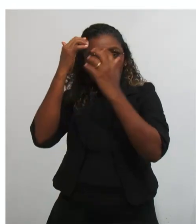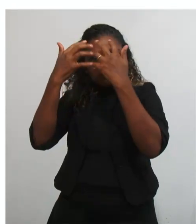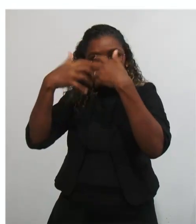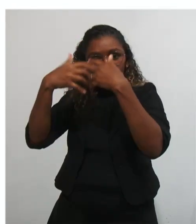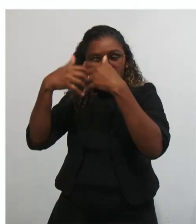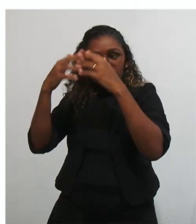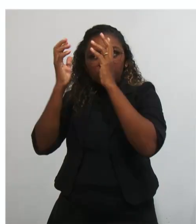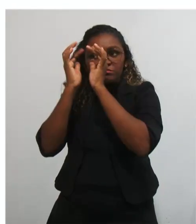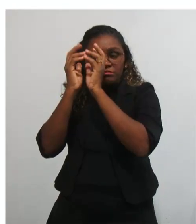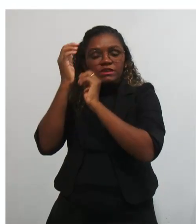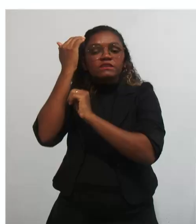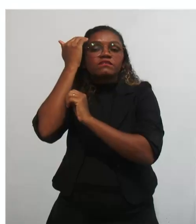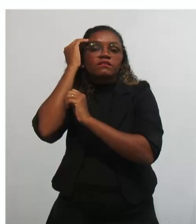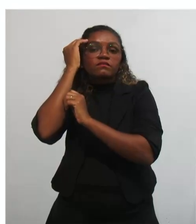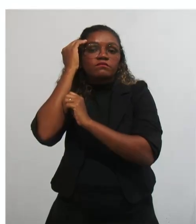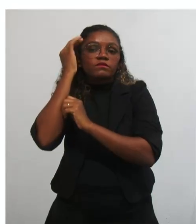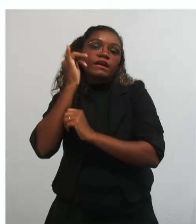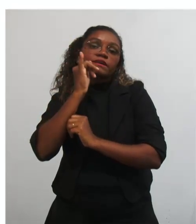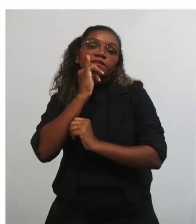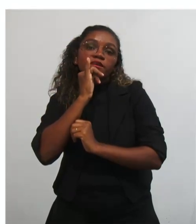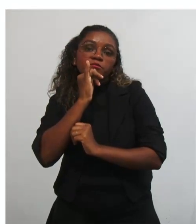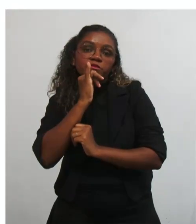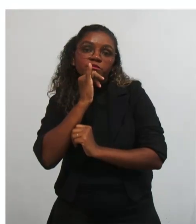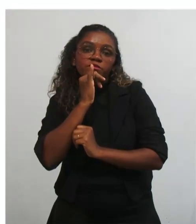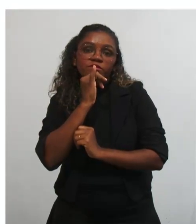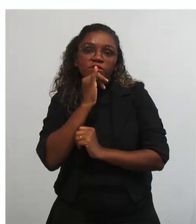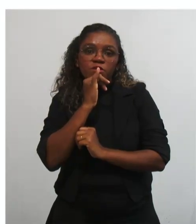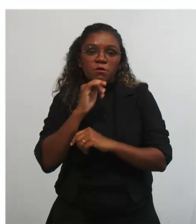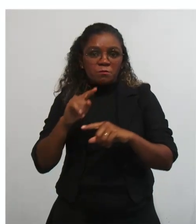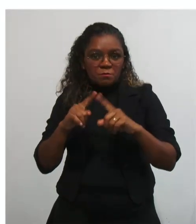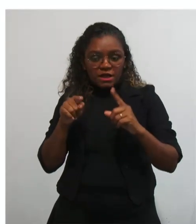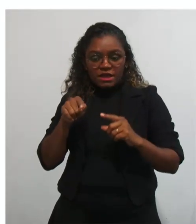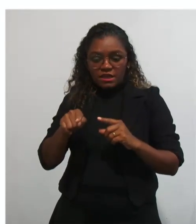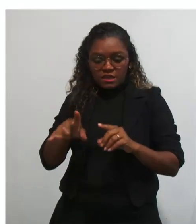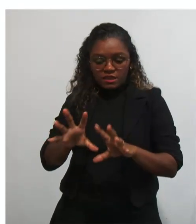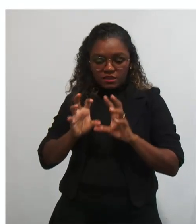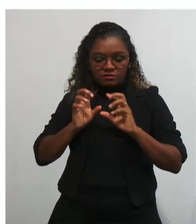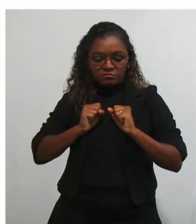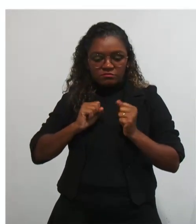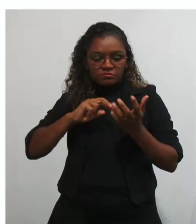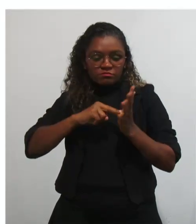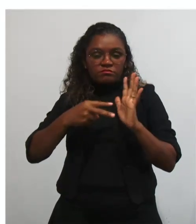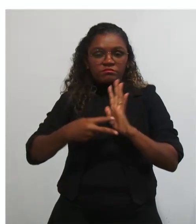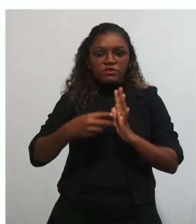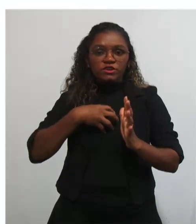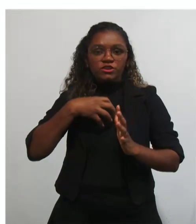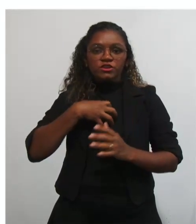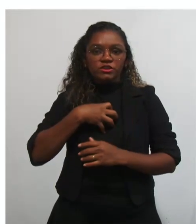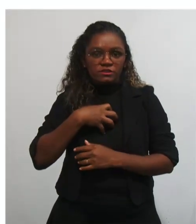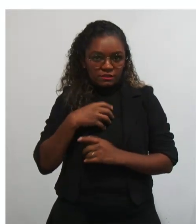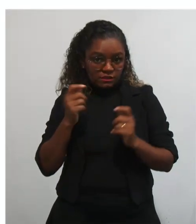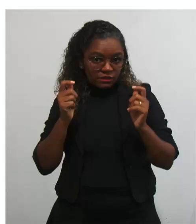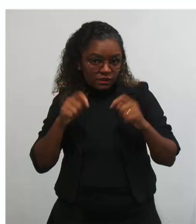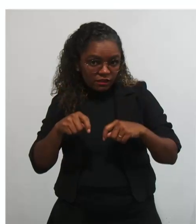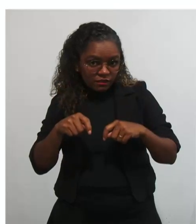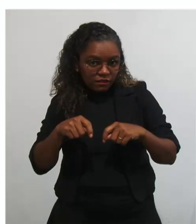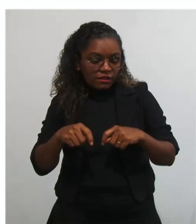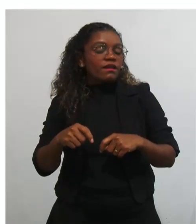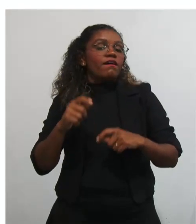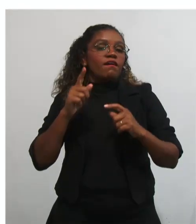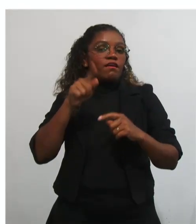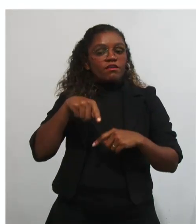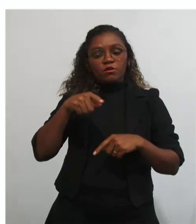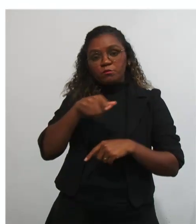produzir leituras, eles sabem. Agora, atribuir os sentidos, né? Essa habilidade tem que ser